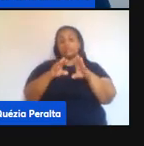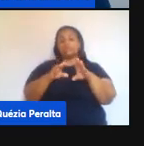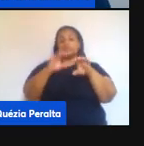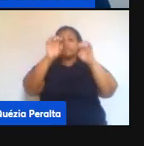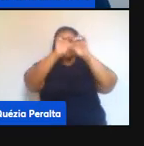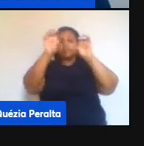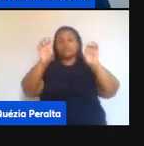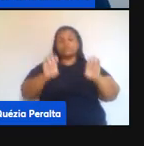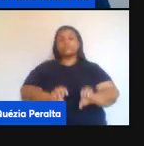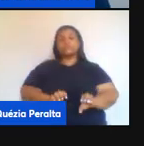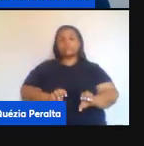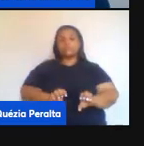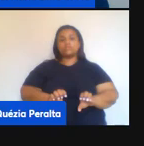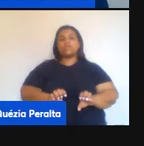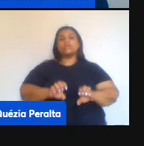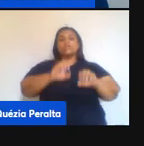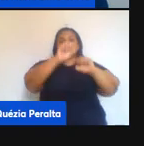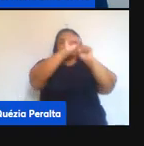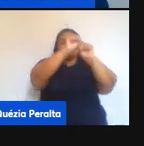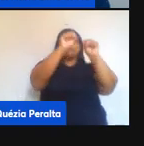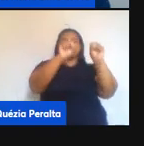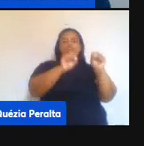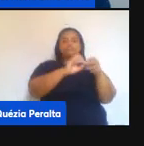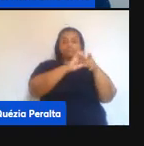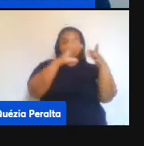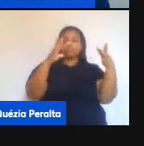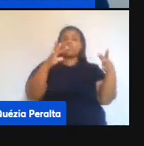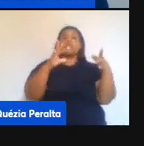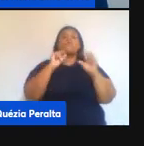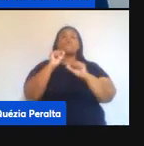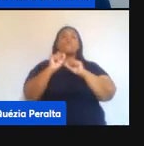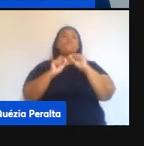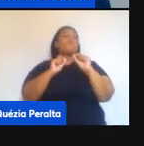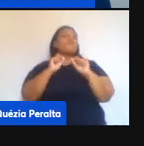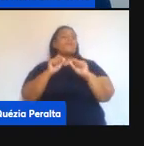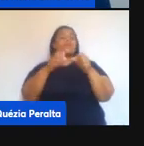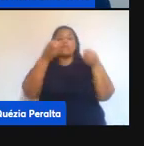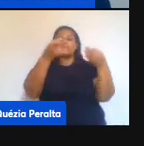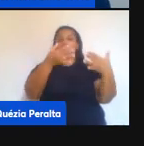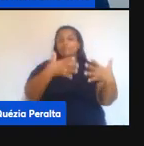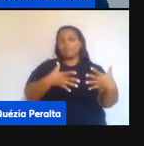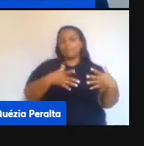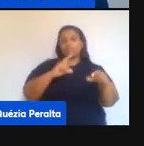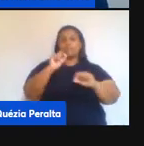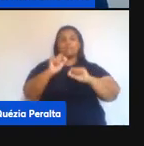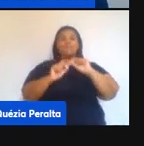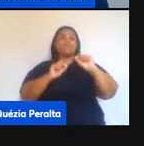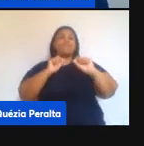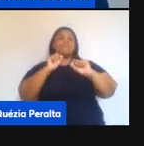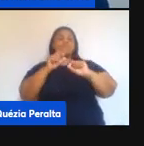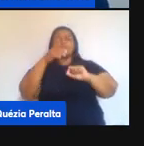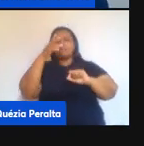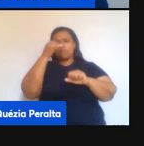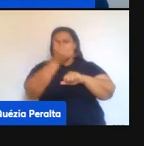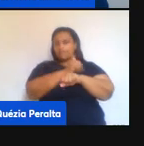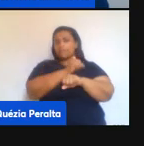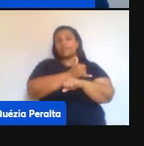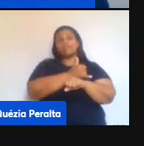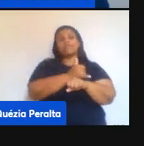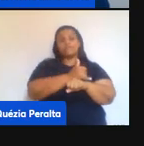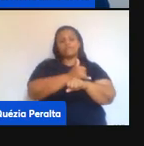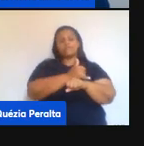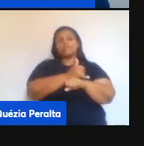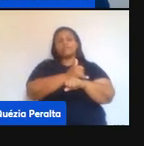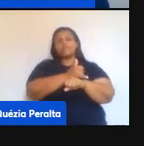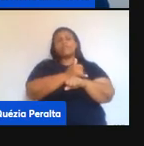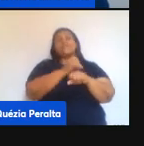perspectiva tecnocrática, o que eu falo, como é que eu concebo a ideia de gestão democrática? Isso é um elemento